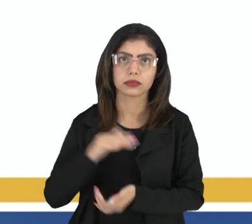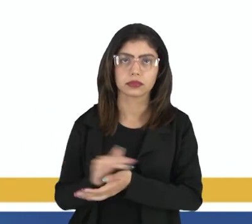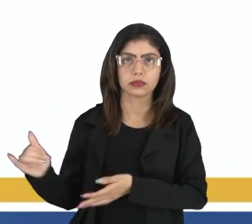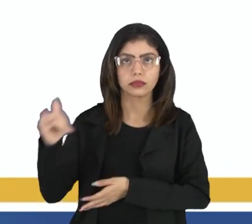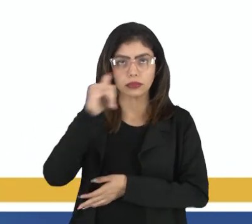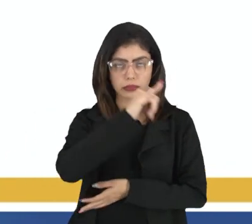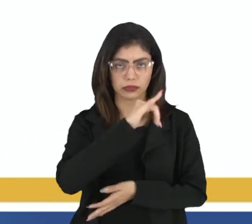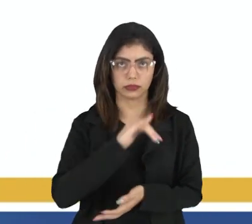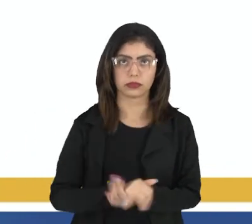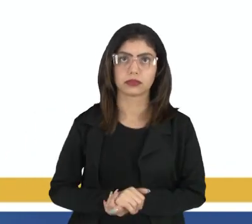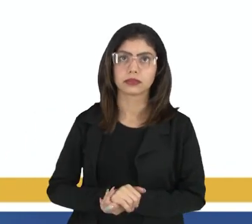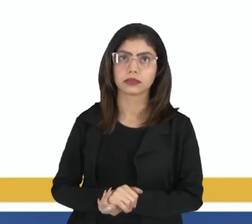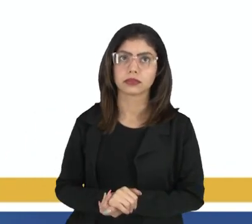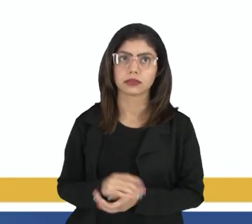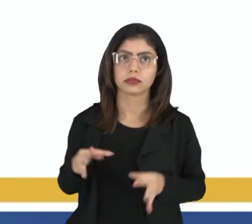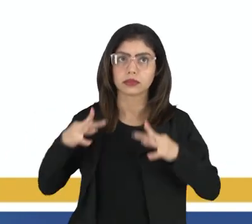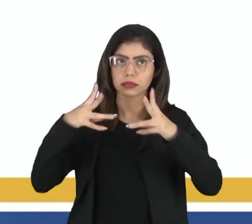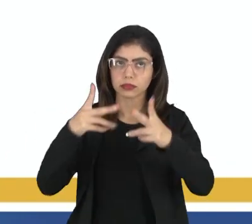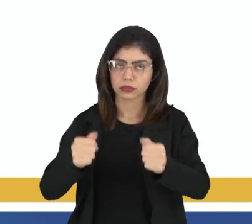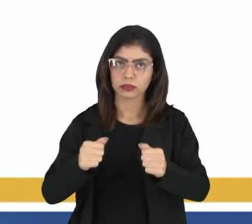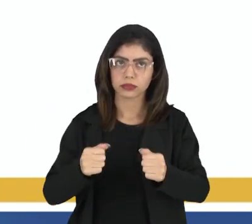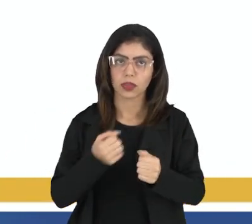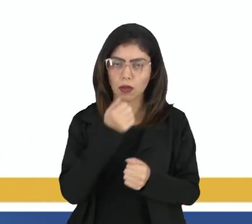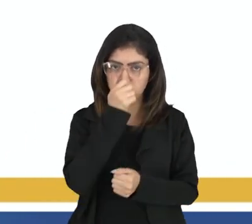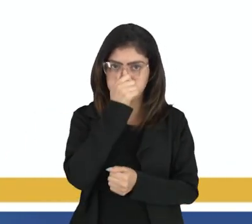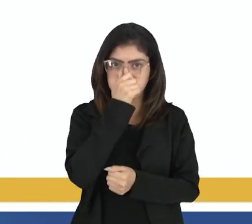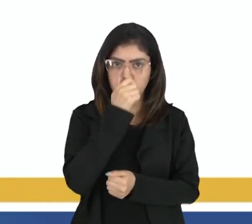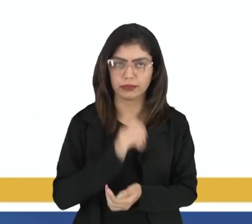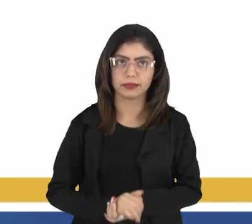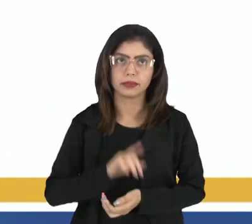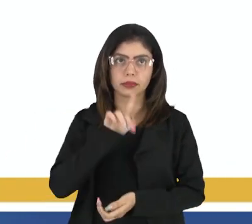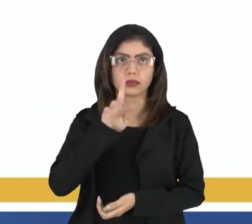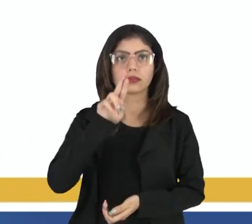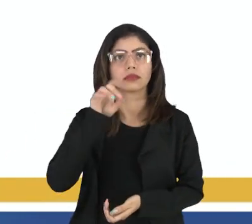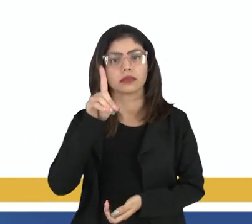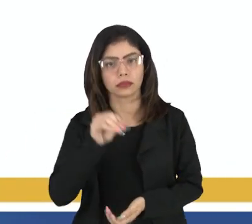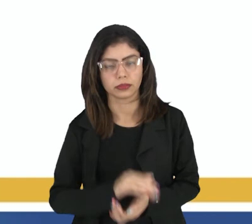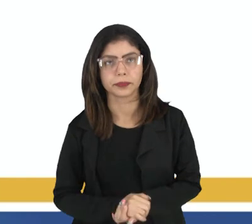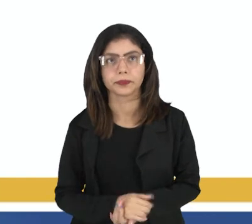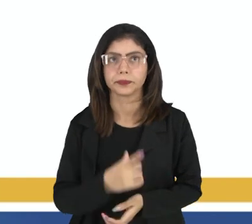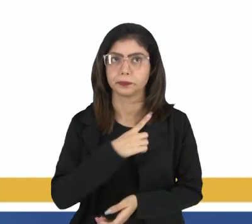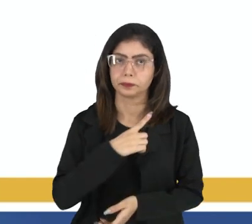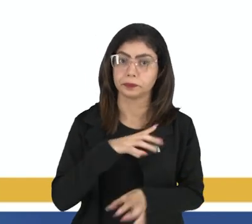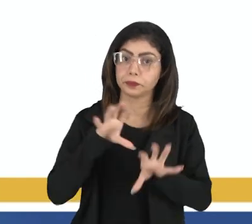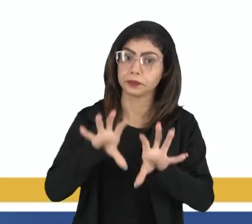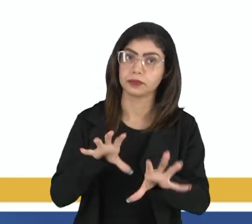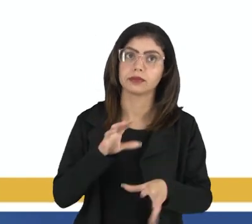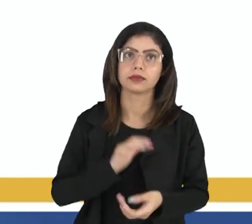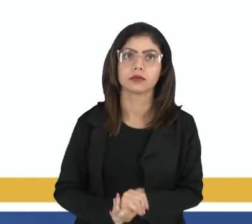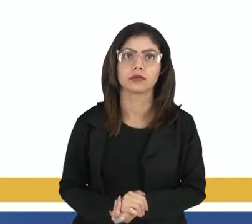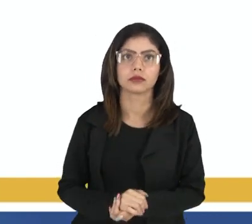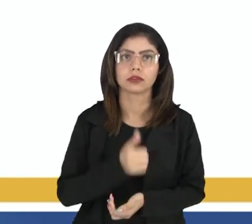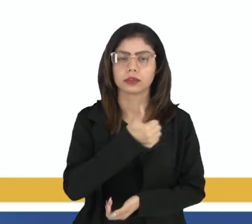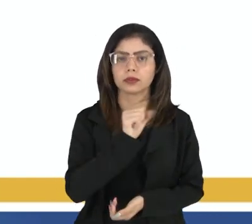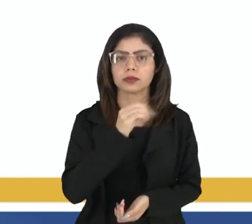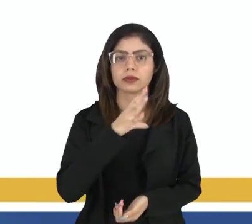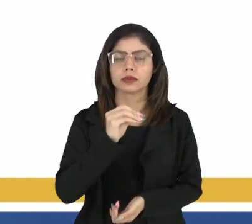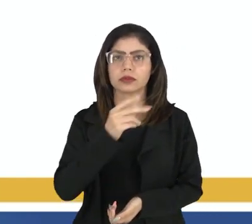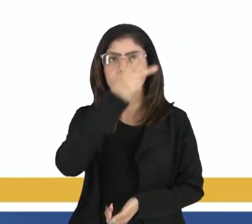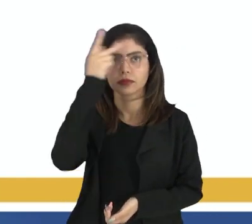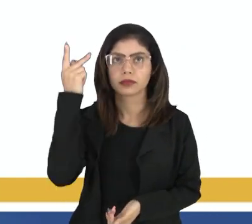acontecerá quando o avião estiver completamente lotado. Isso é, com